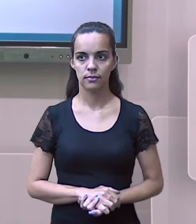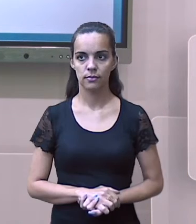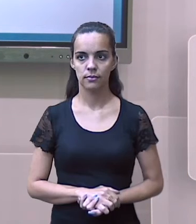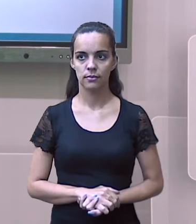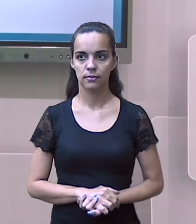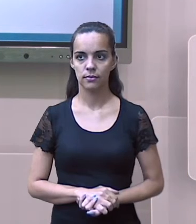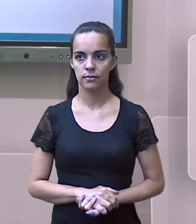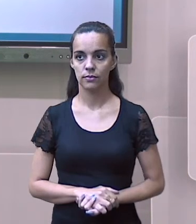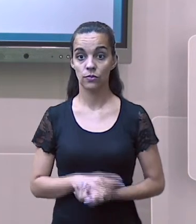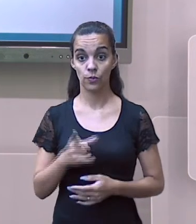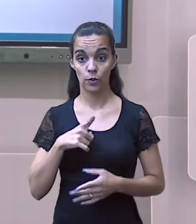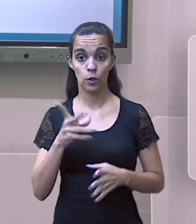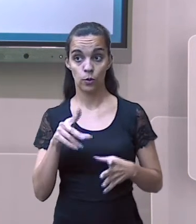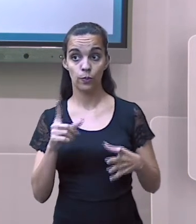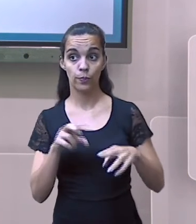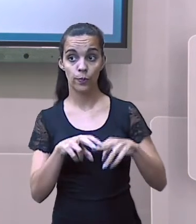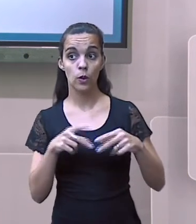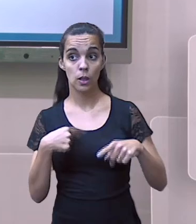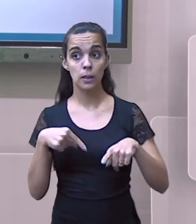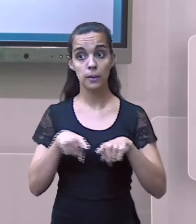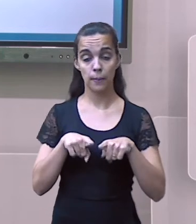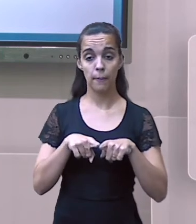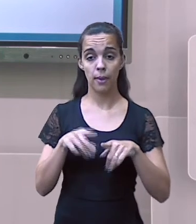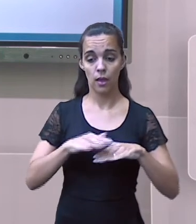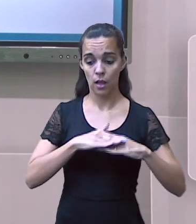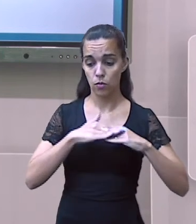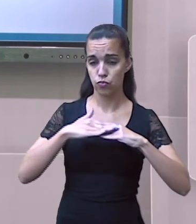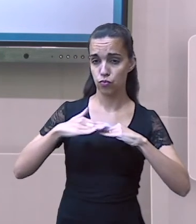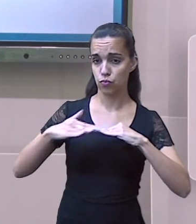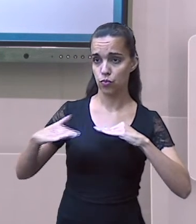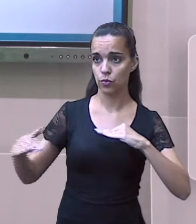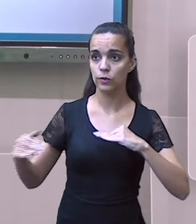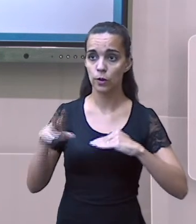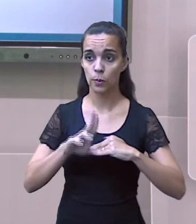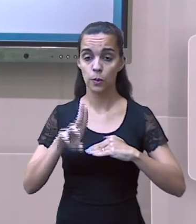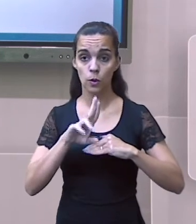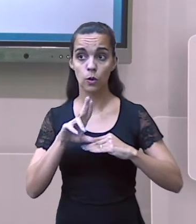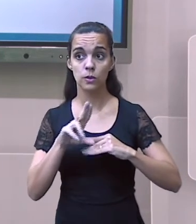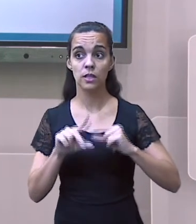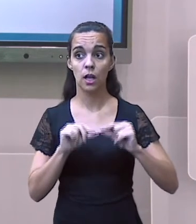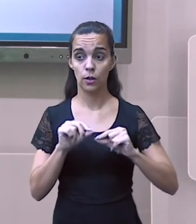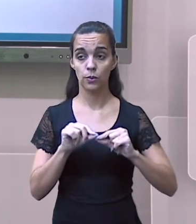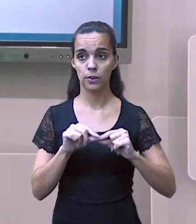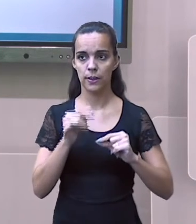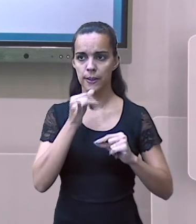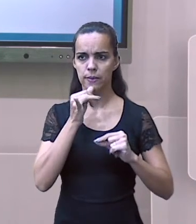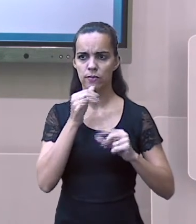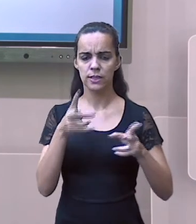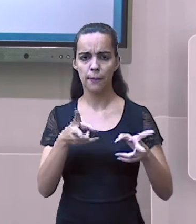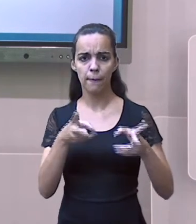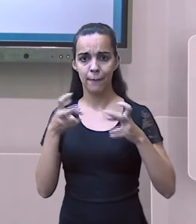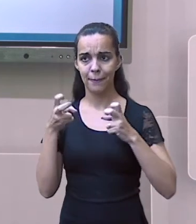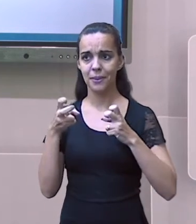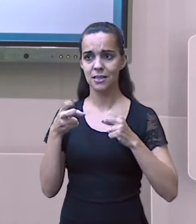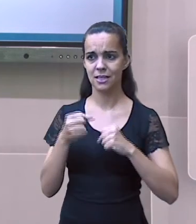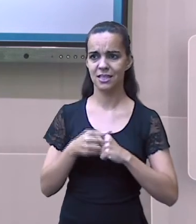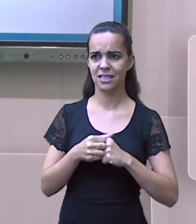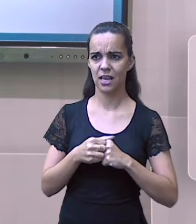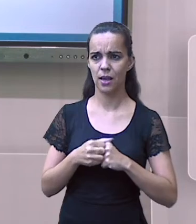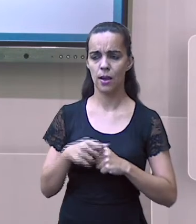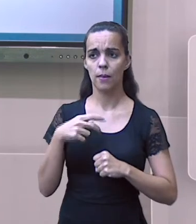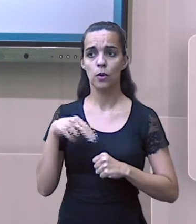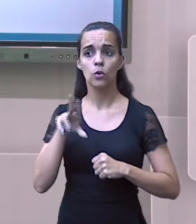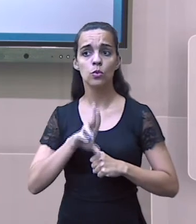temperaturas. Inclusive, quando ele é colocado, é utilizado uma espécie de maçarico. Então, eles vão, né, cortando